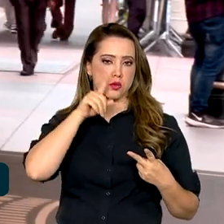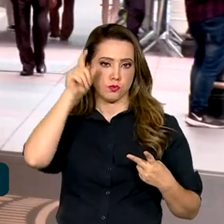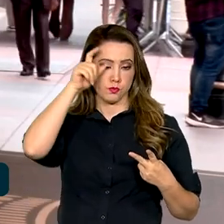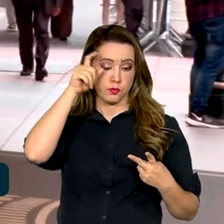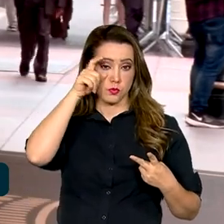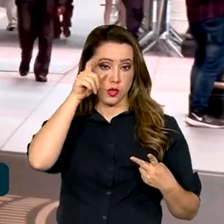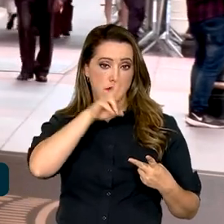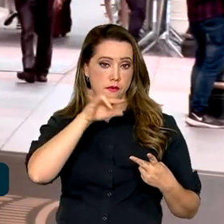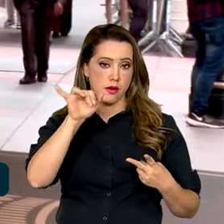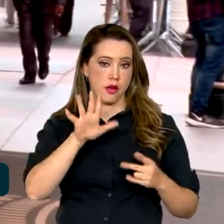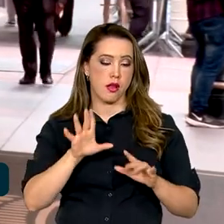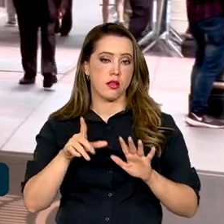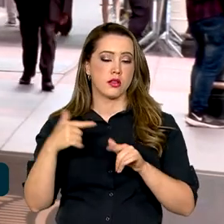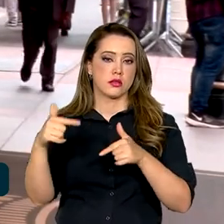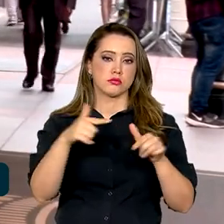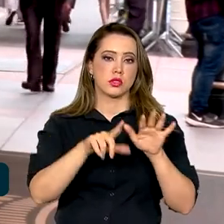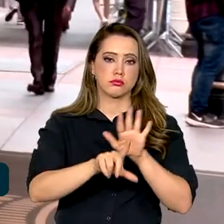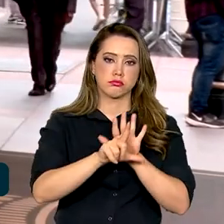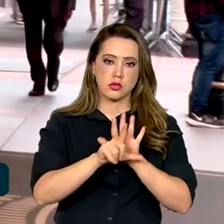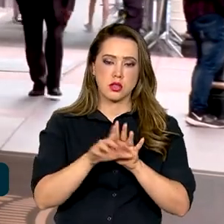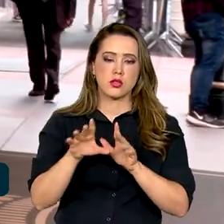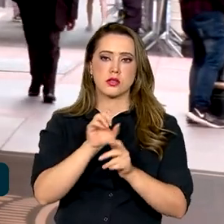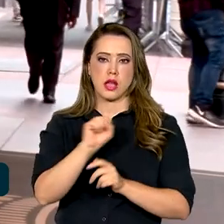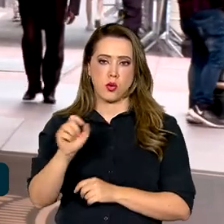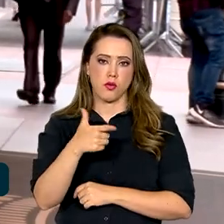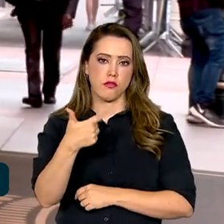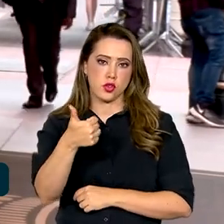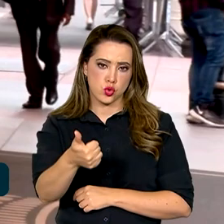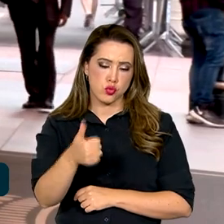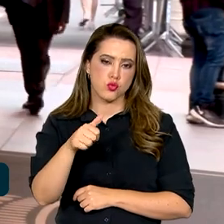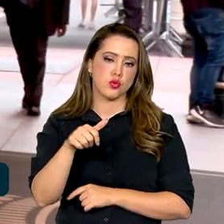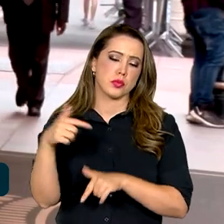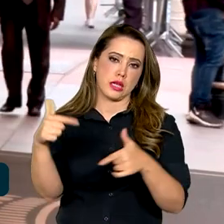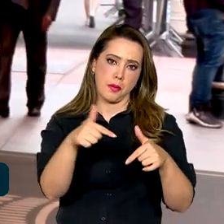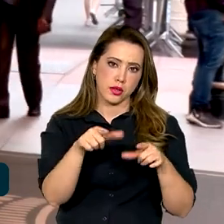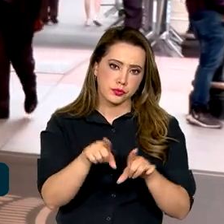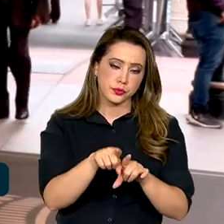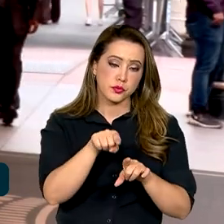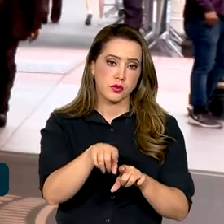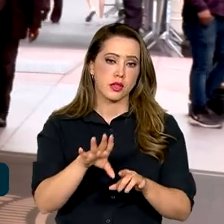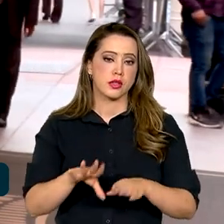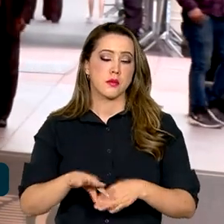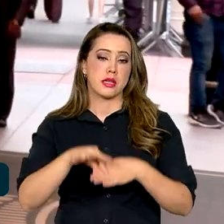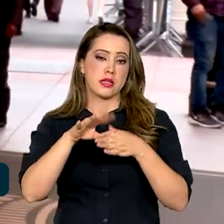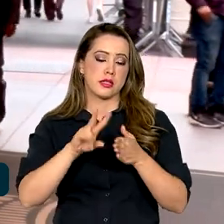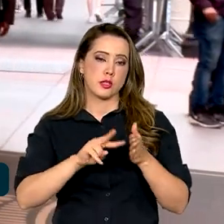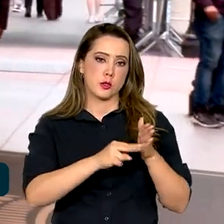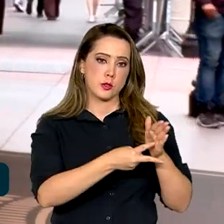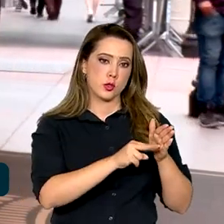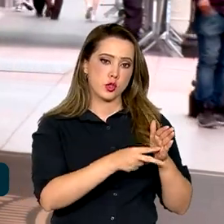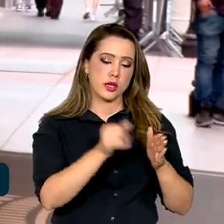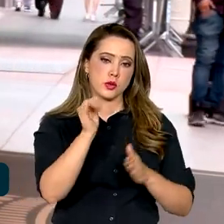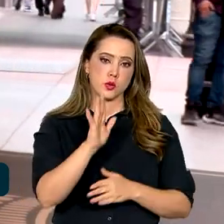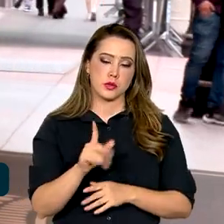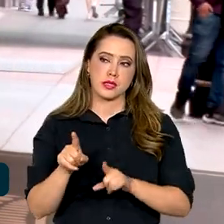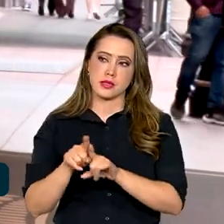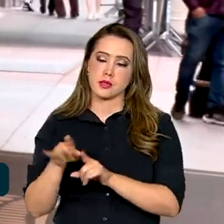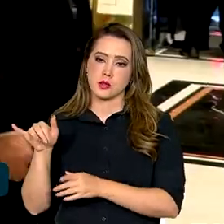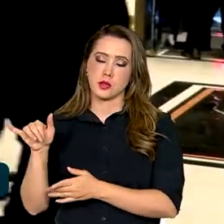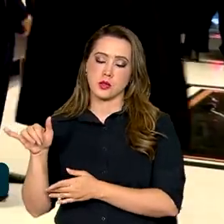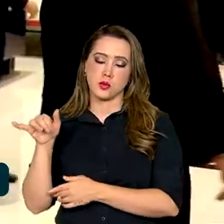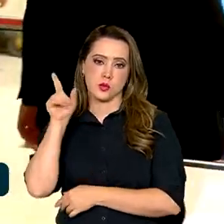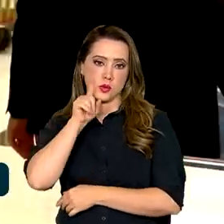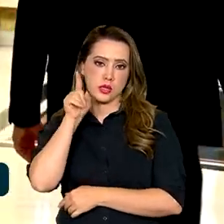na economia do século XXI. Vão participar deste evento líderes sindicalistas brasileiros e